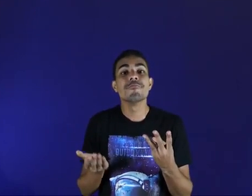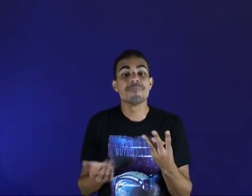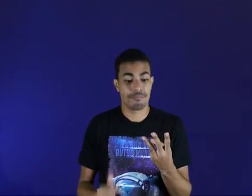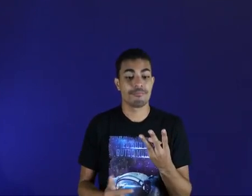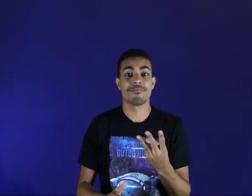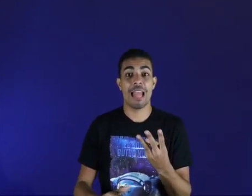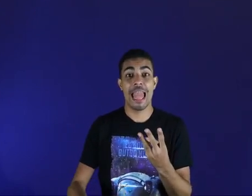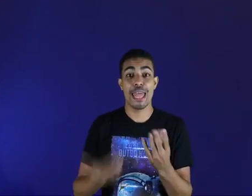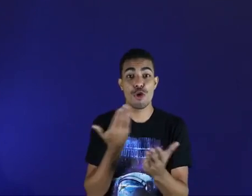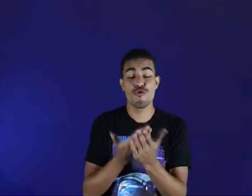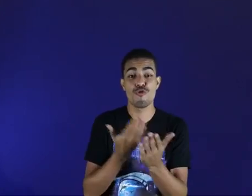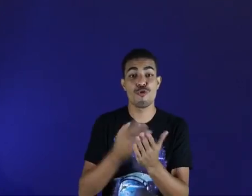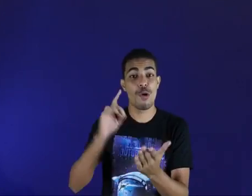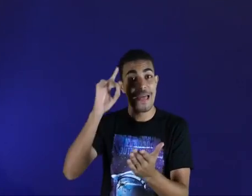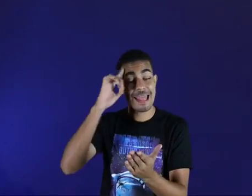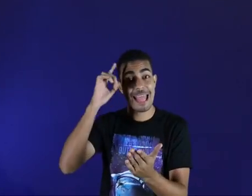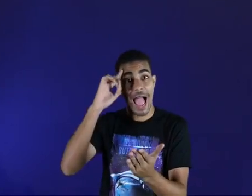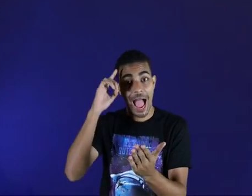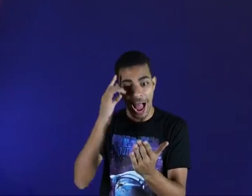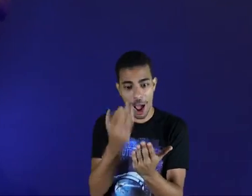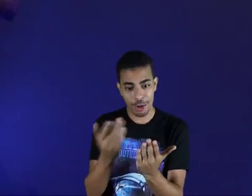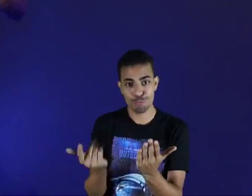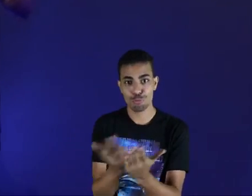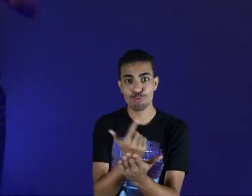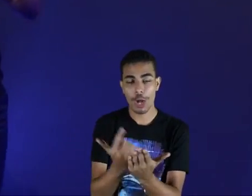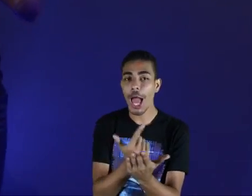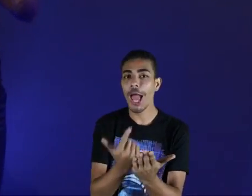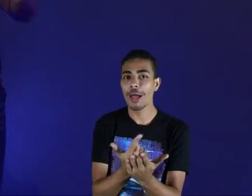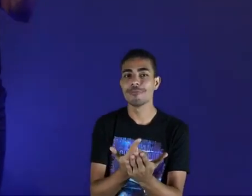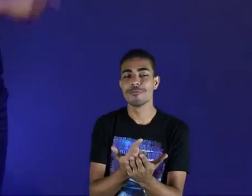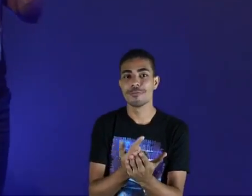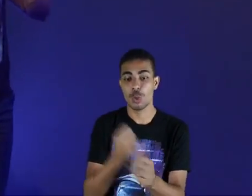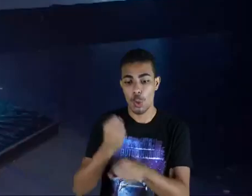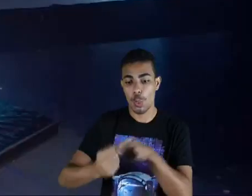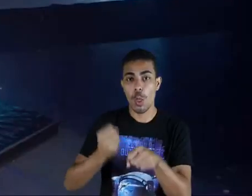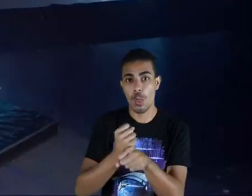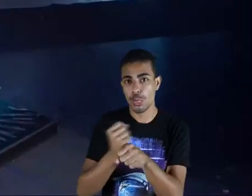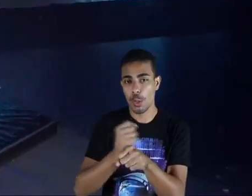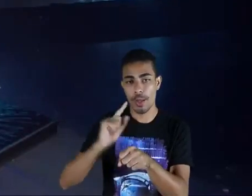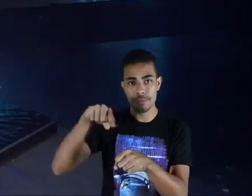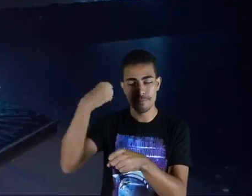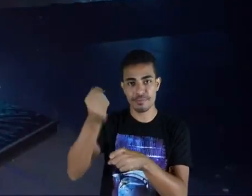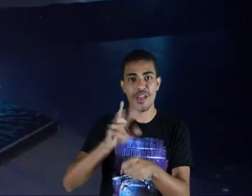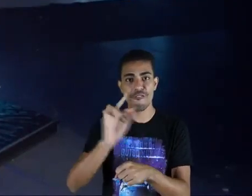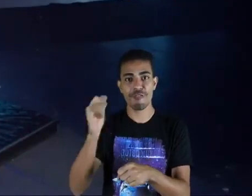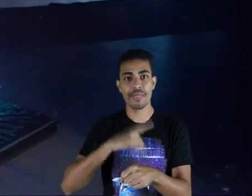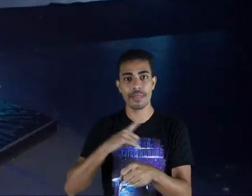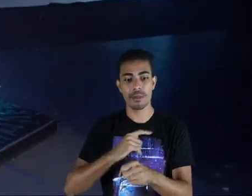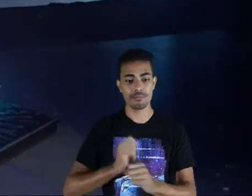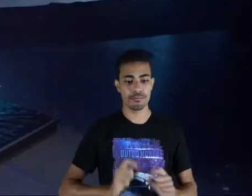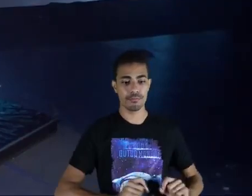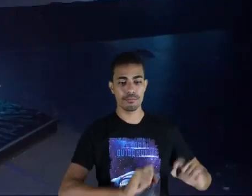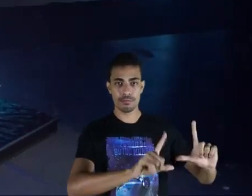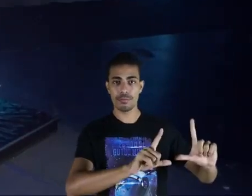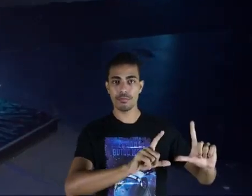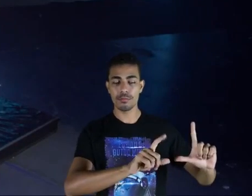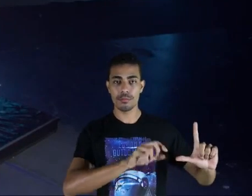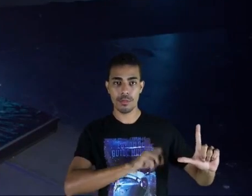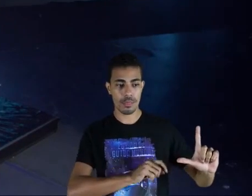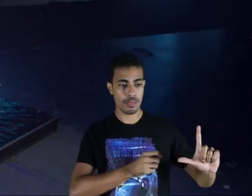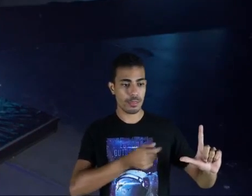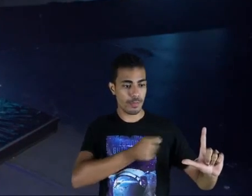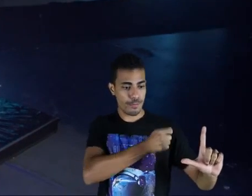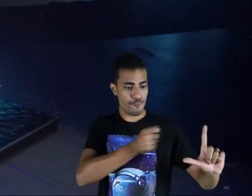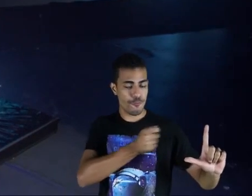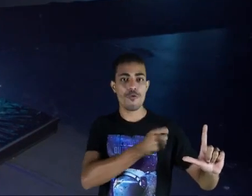meditação jovem do ano que vem. Vale muito a pena, se liga aí, vai aparecer agora para você o QR Code na tela. Se liga aí,